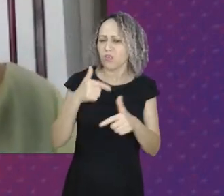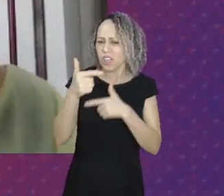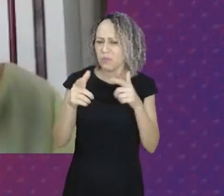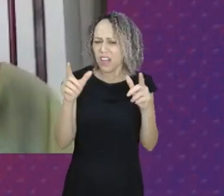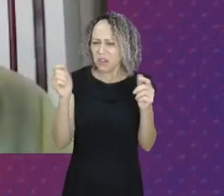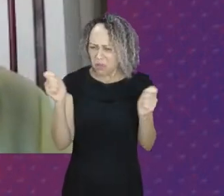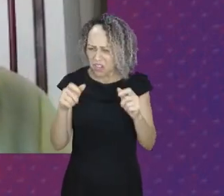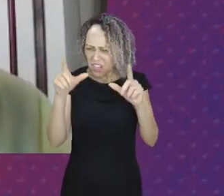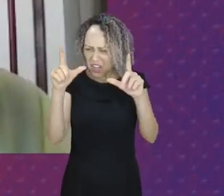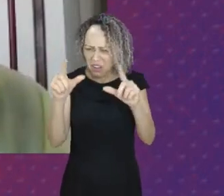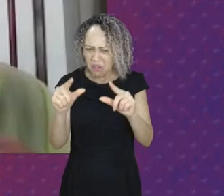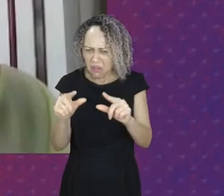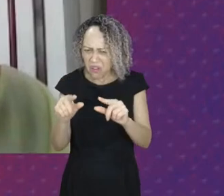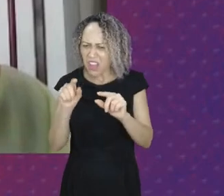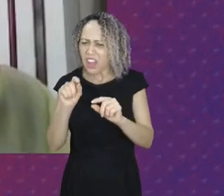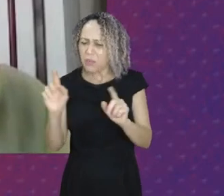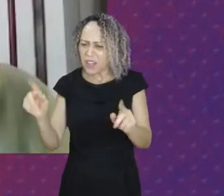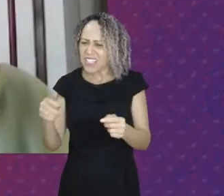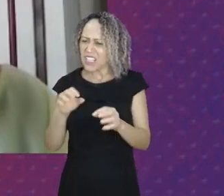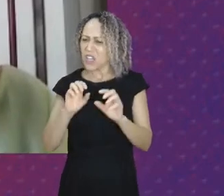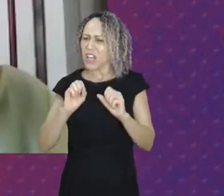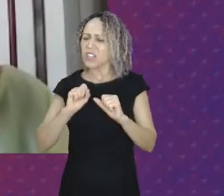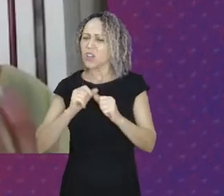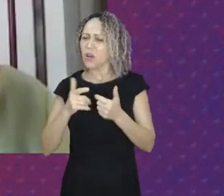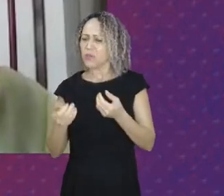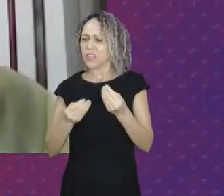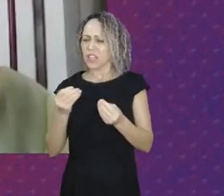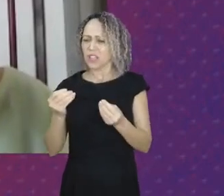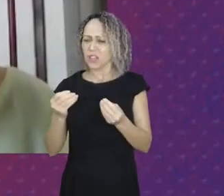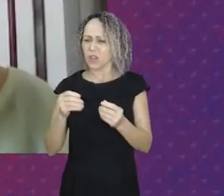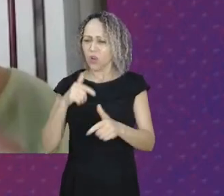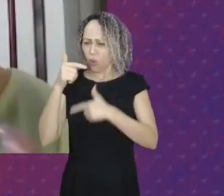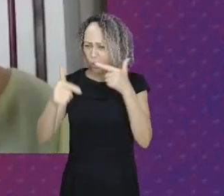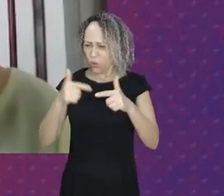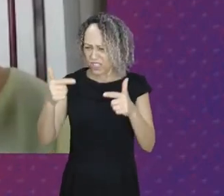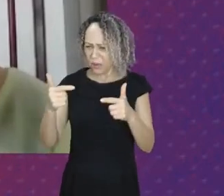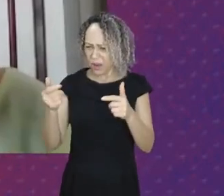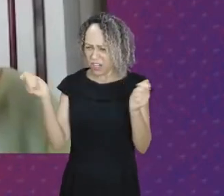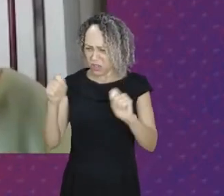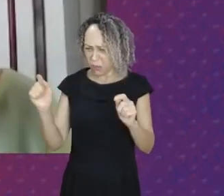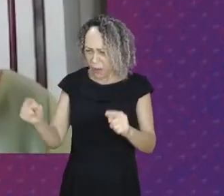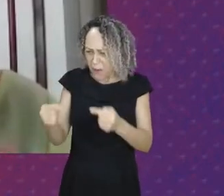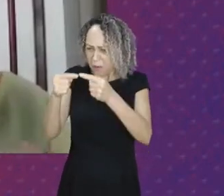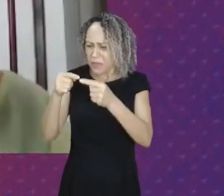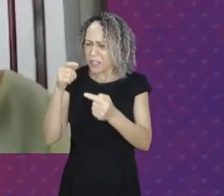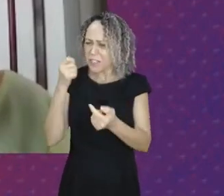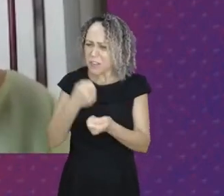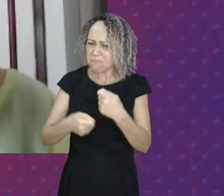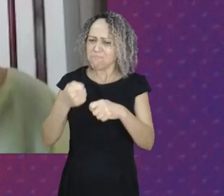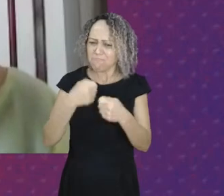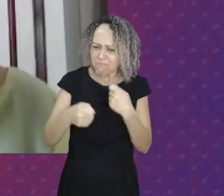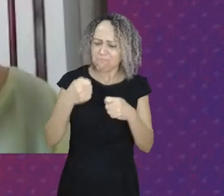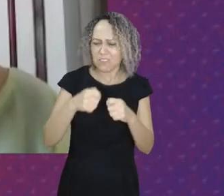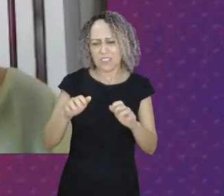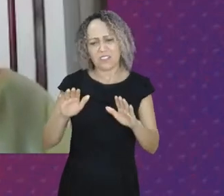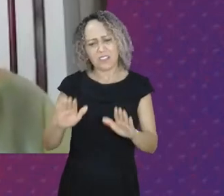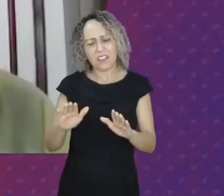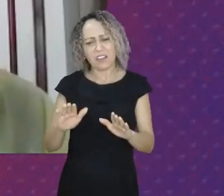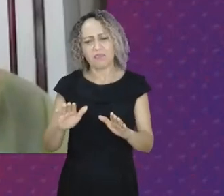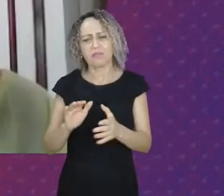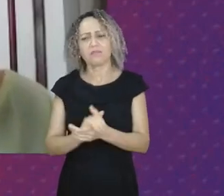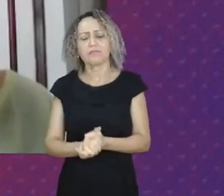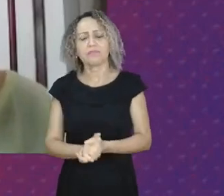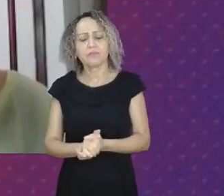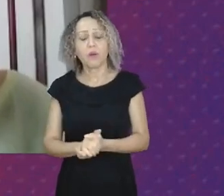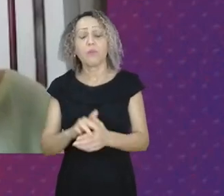trabalho remunerado. Há uma inter-relação entre trabalho produtivo, reprodutivo. Por isso que nós falamos que